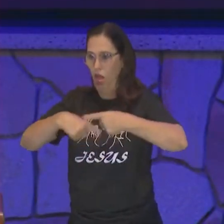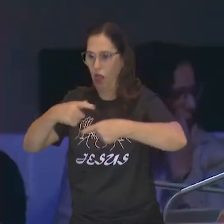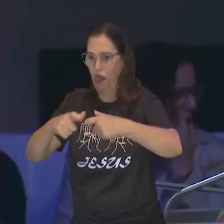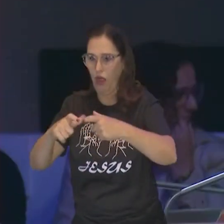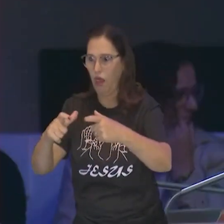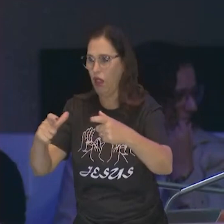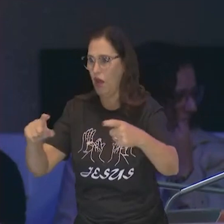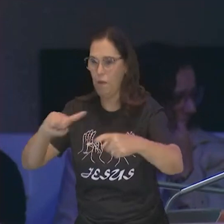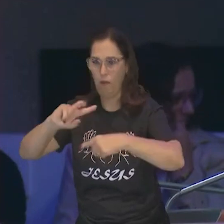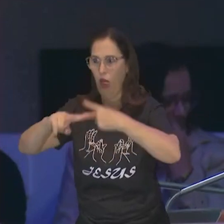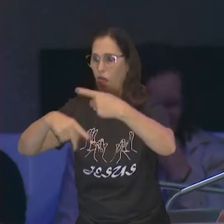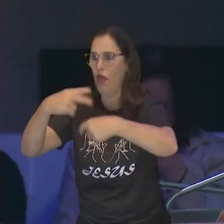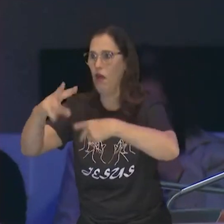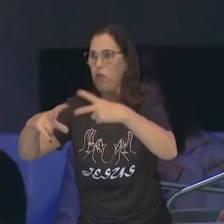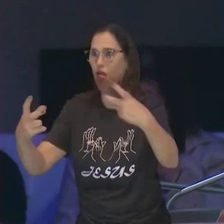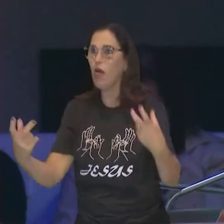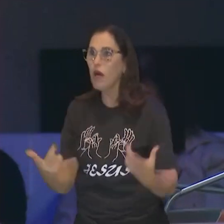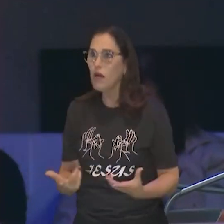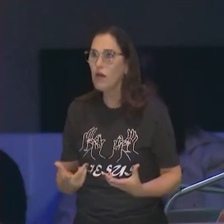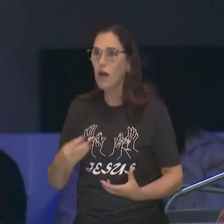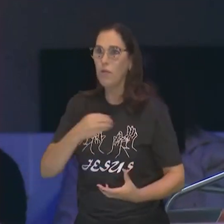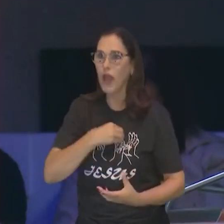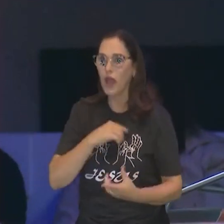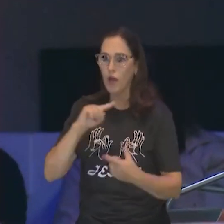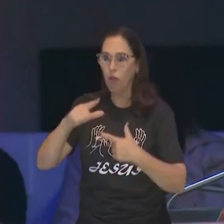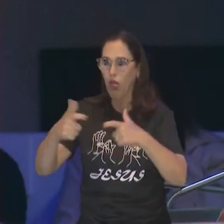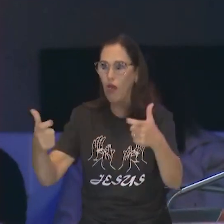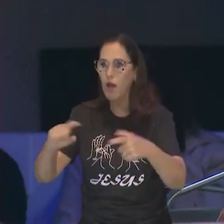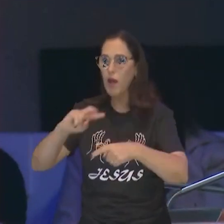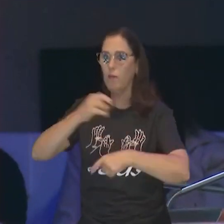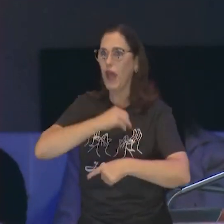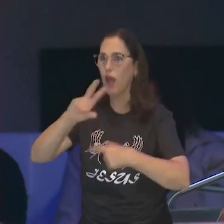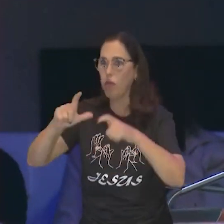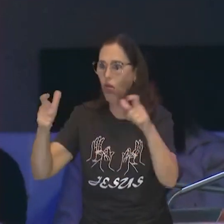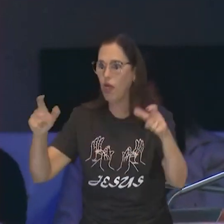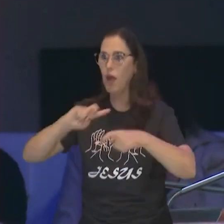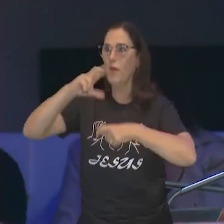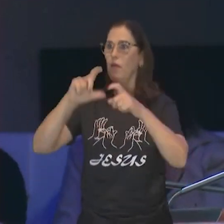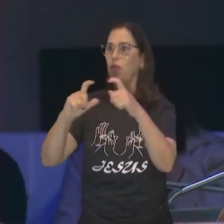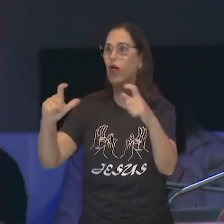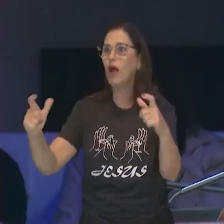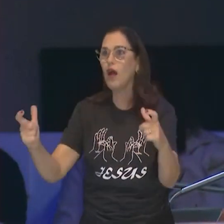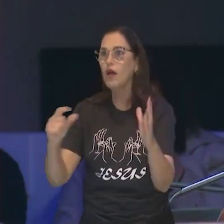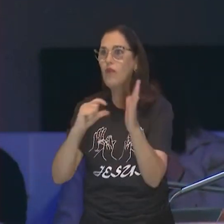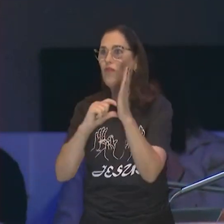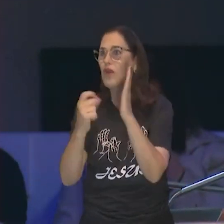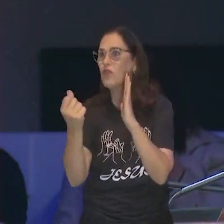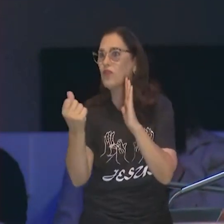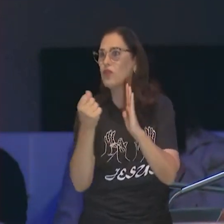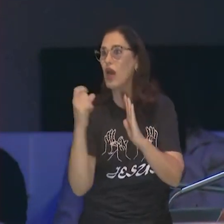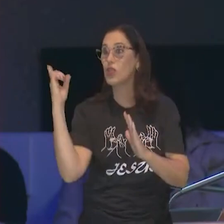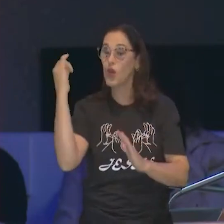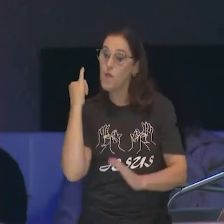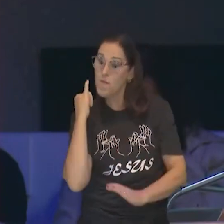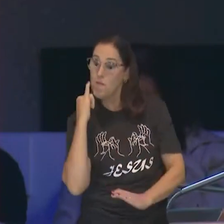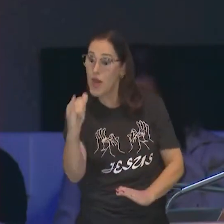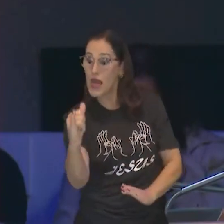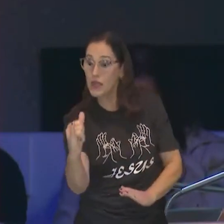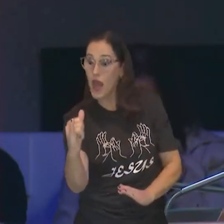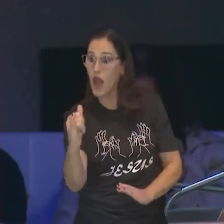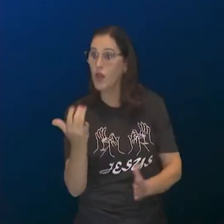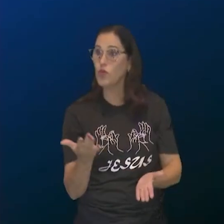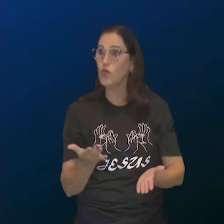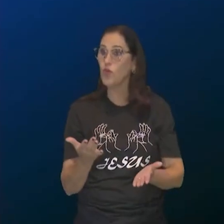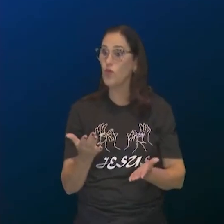chama outro abismo. Diz a palavra de Deus agora a partir do verso 6, que Davi enviou mensageiros a